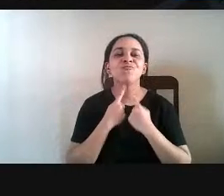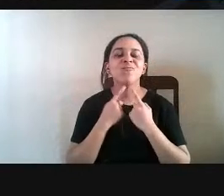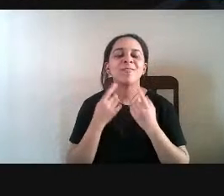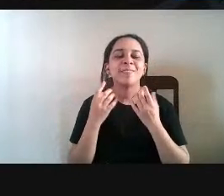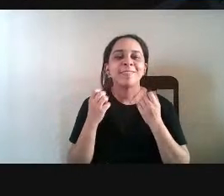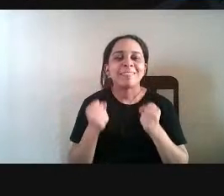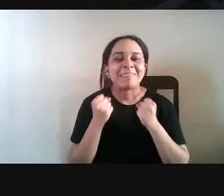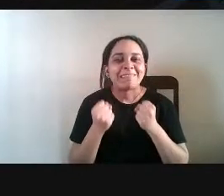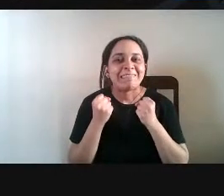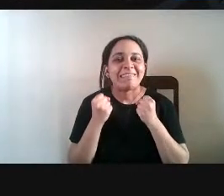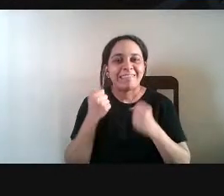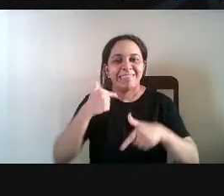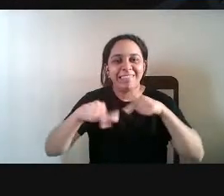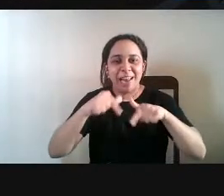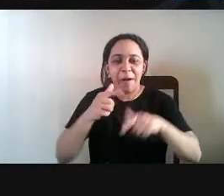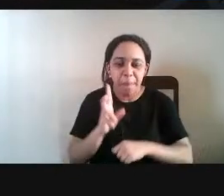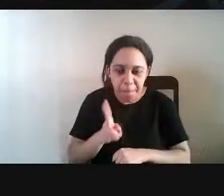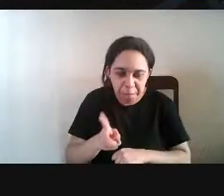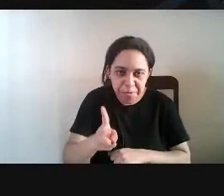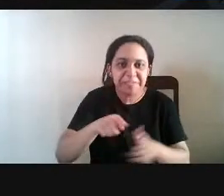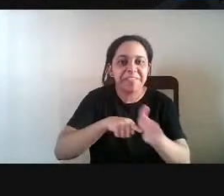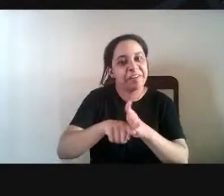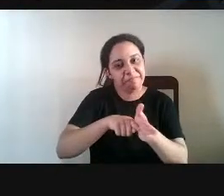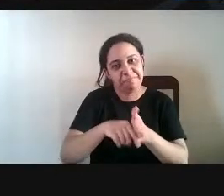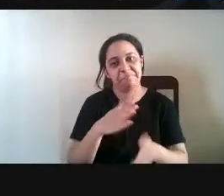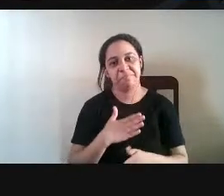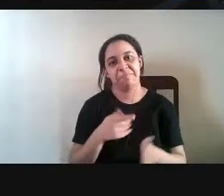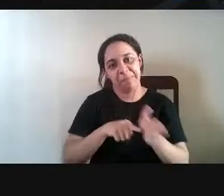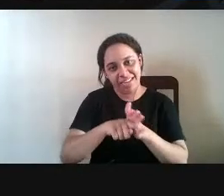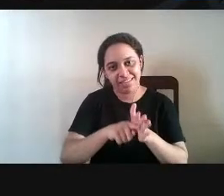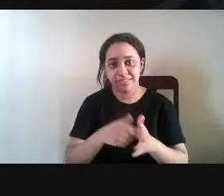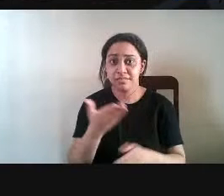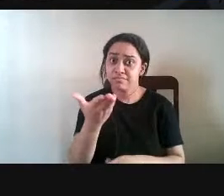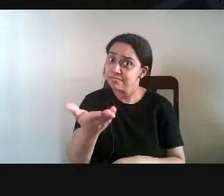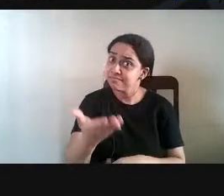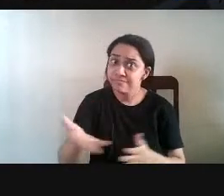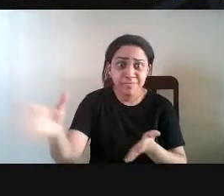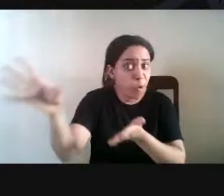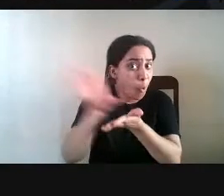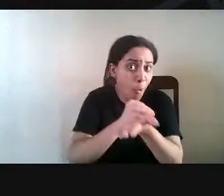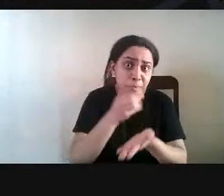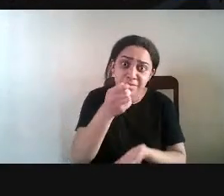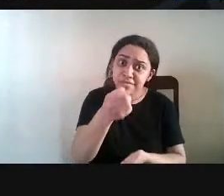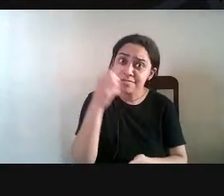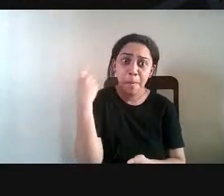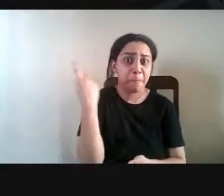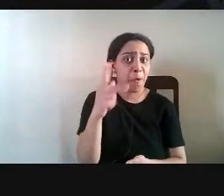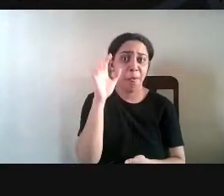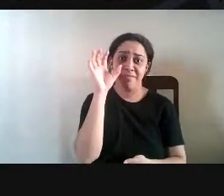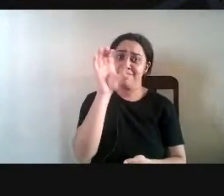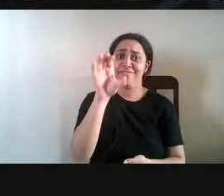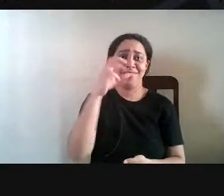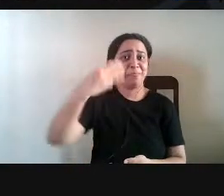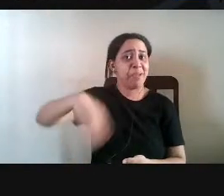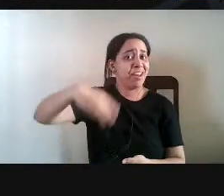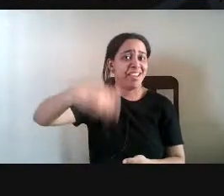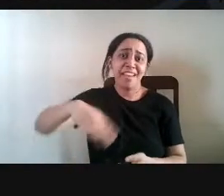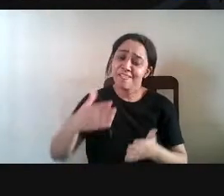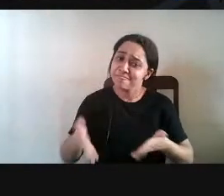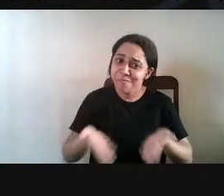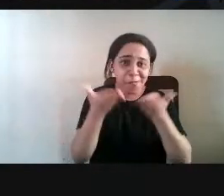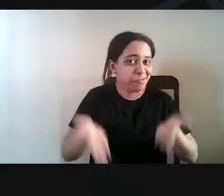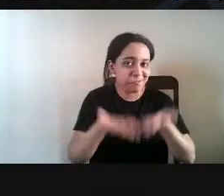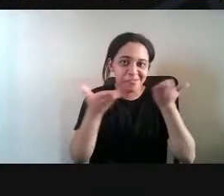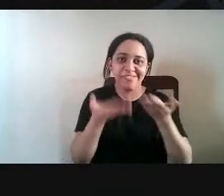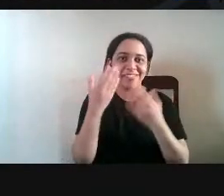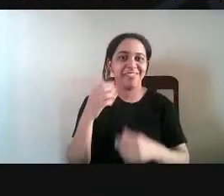trabalho e dar caminhada nele, né? Pega o exemplo e faça na sua região, faça a sua linguagem pessoal, viu?